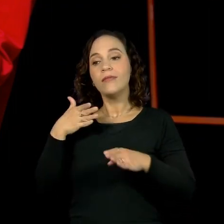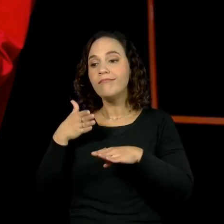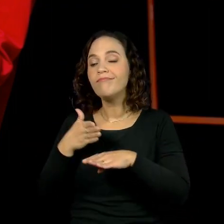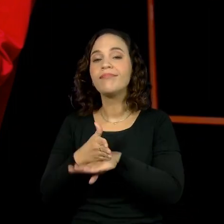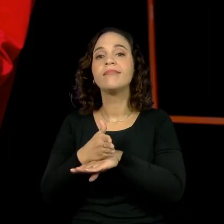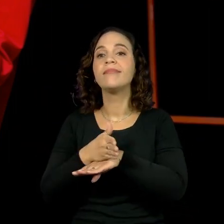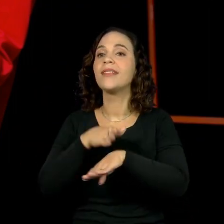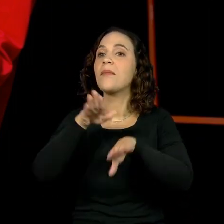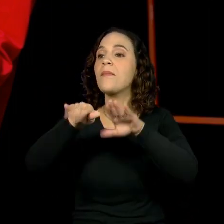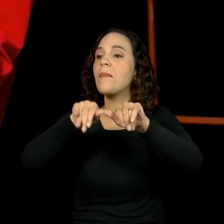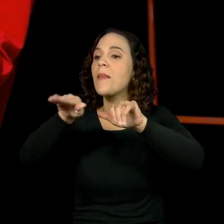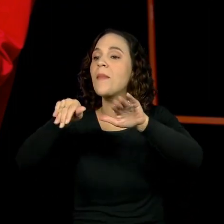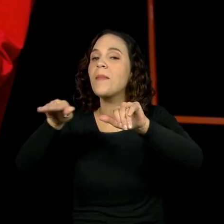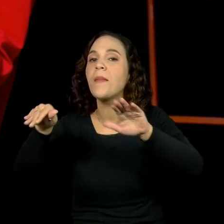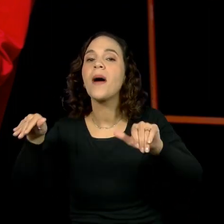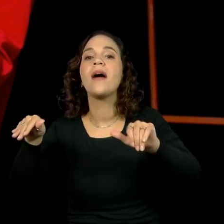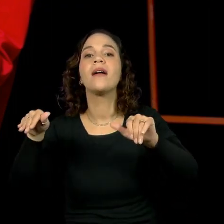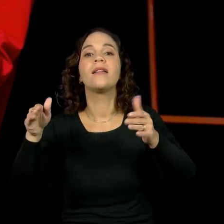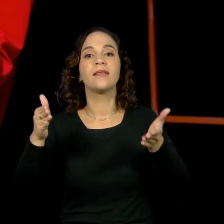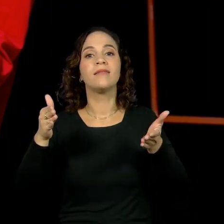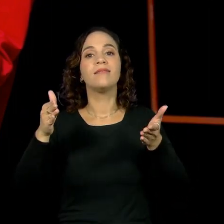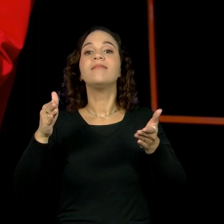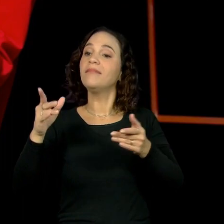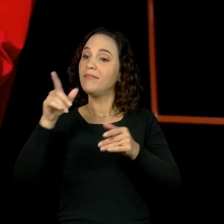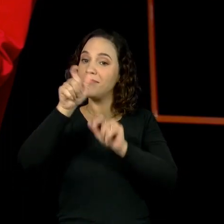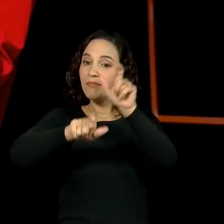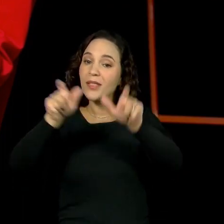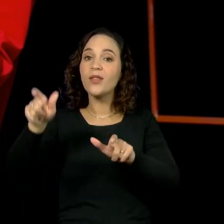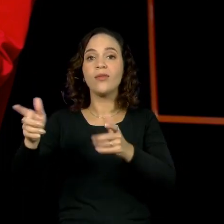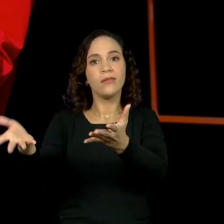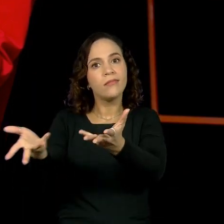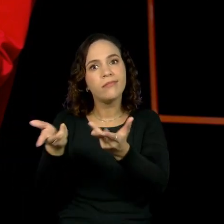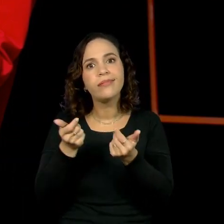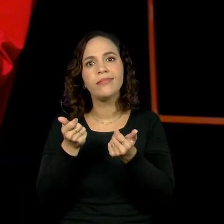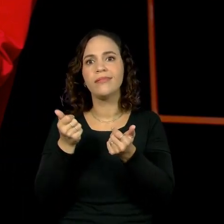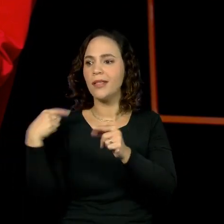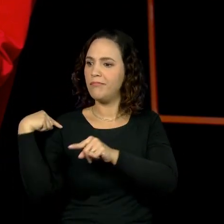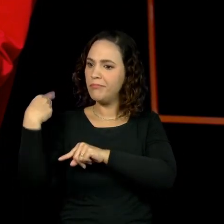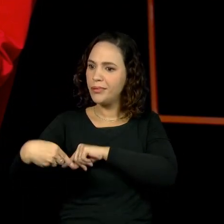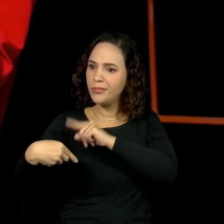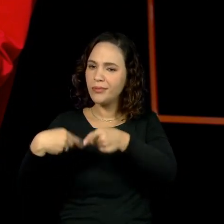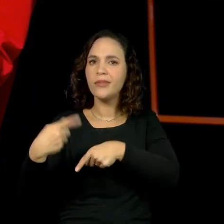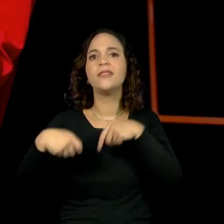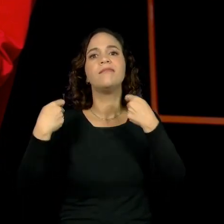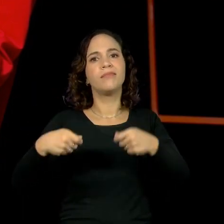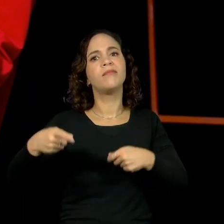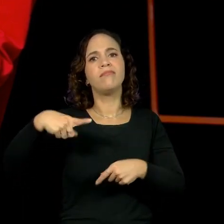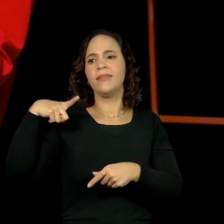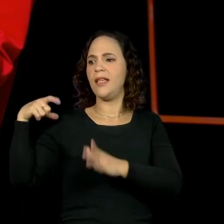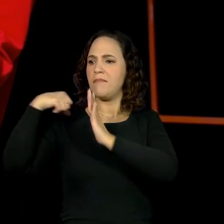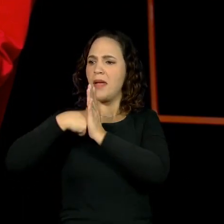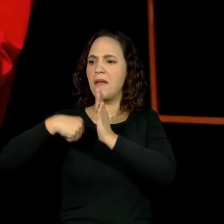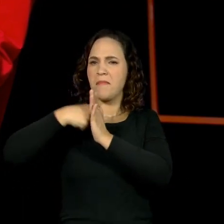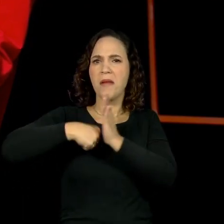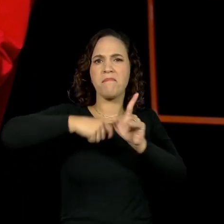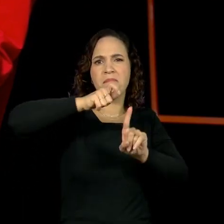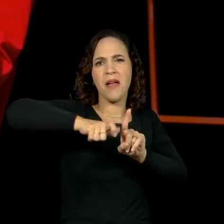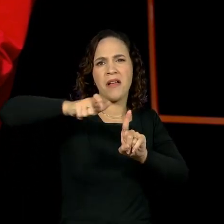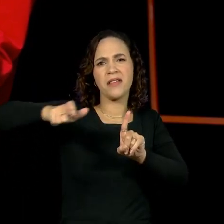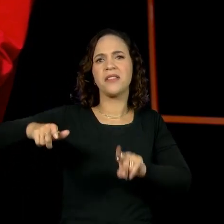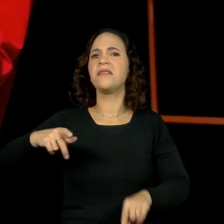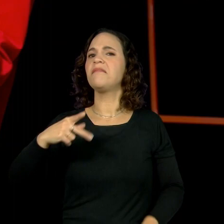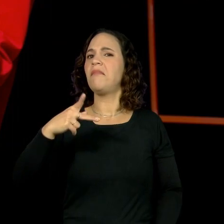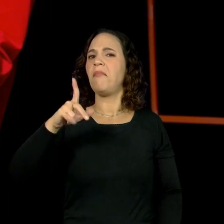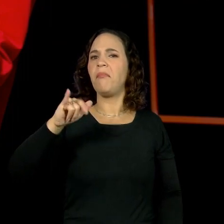e tentar arregimentar mais continuadores dessa nossa batalha, que tanta gente militou, como Plínio Marcos,